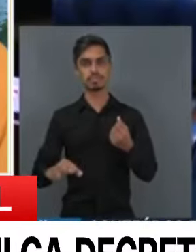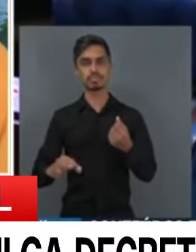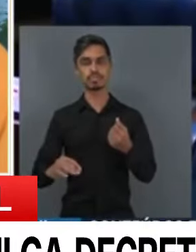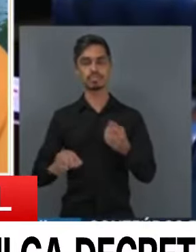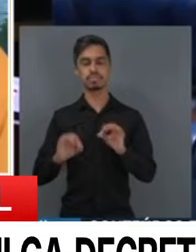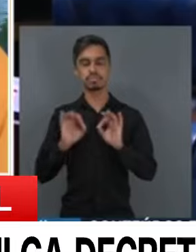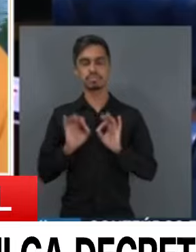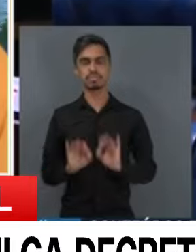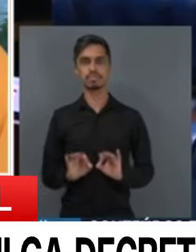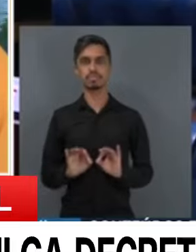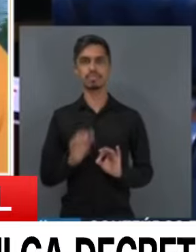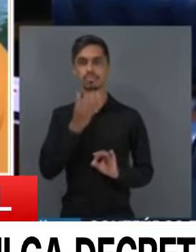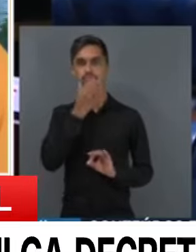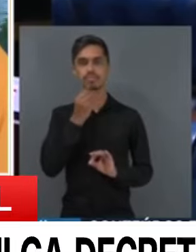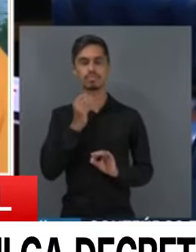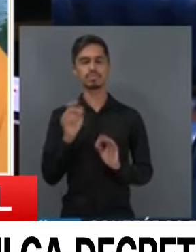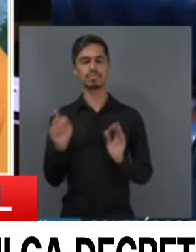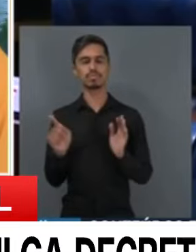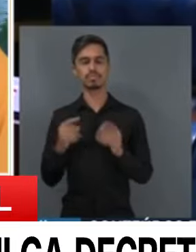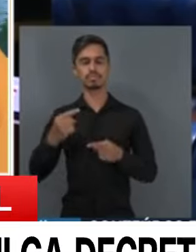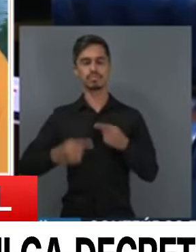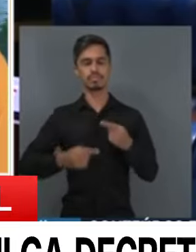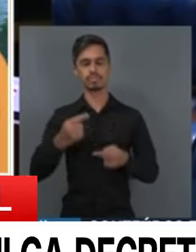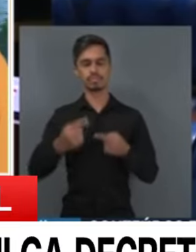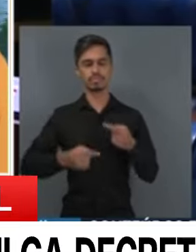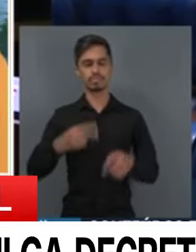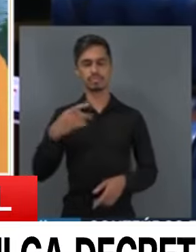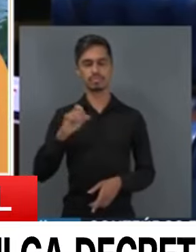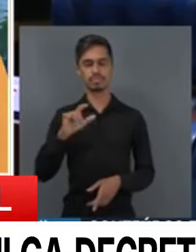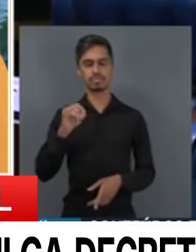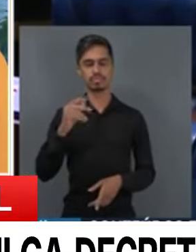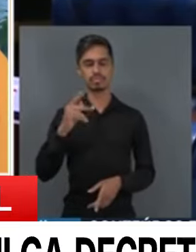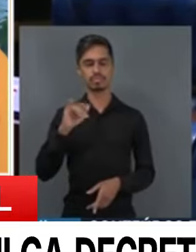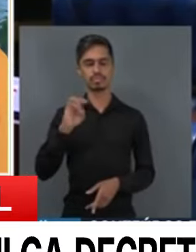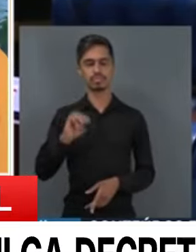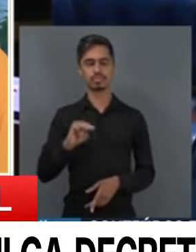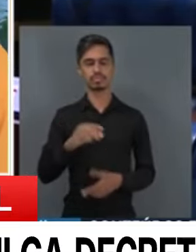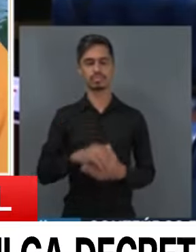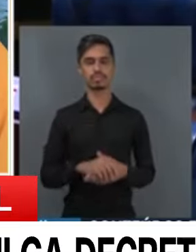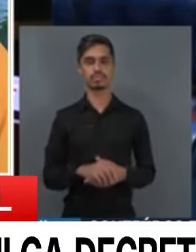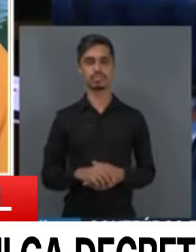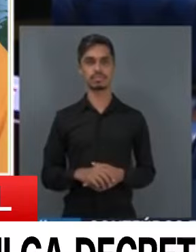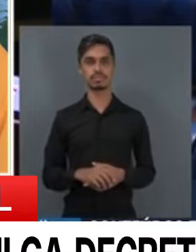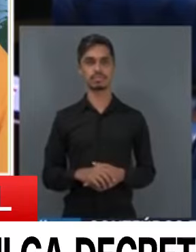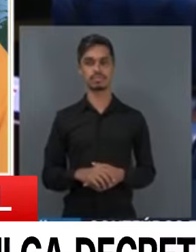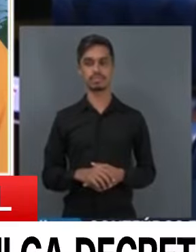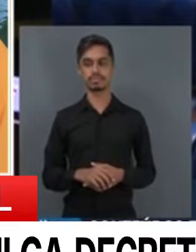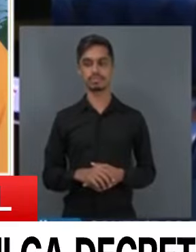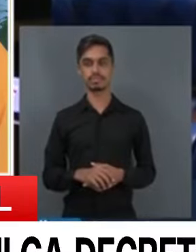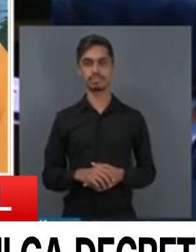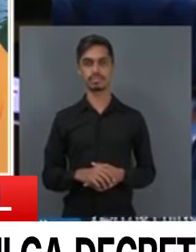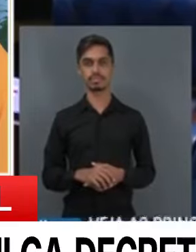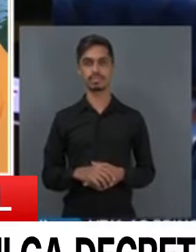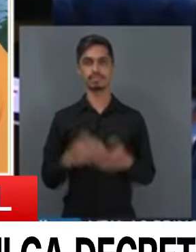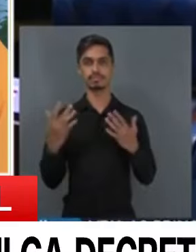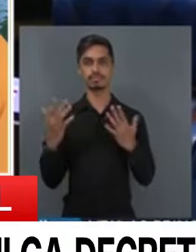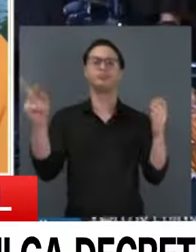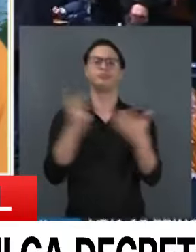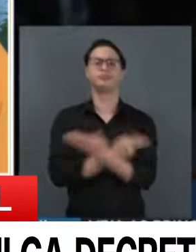fora do teto sem descumprir a meta fiscal do orçamento da União deste ano, de 2024, que de certa forma era